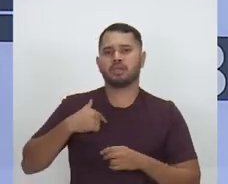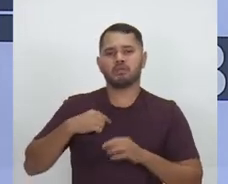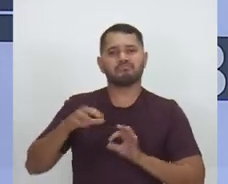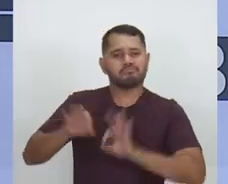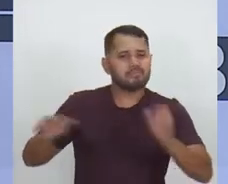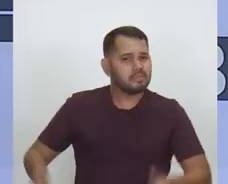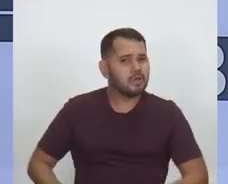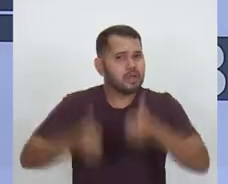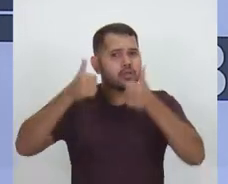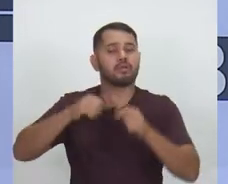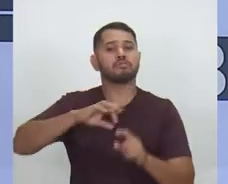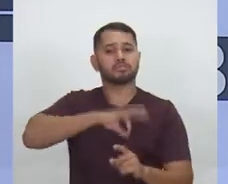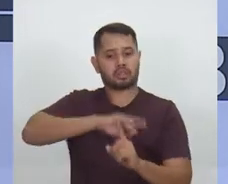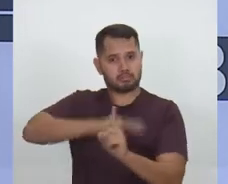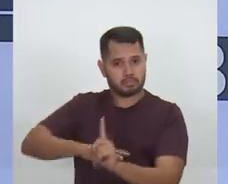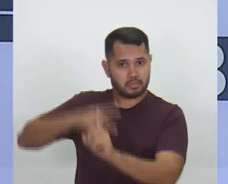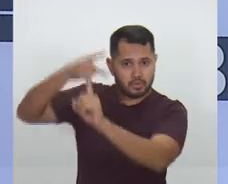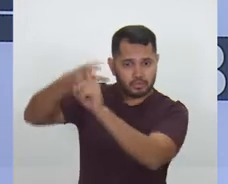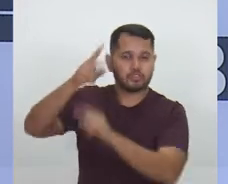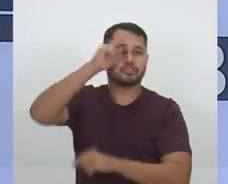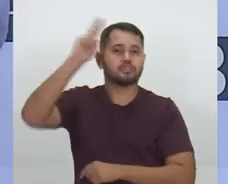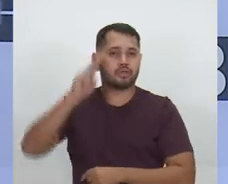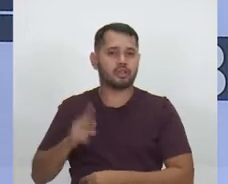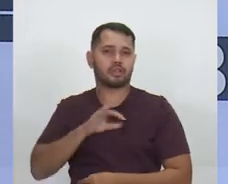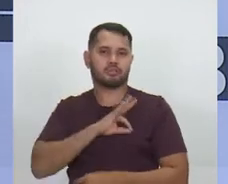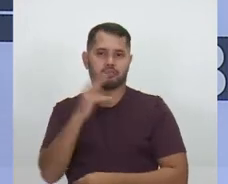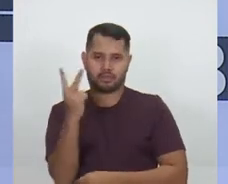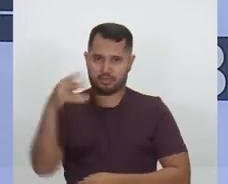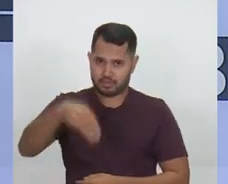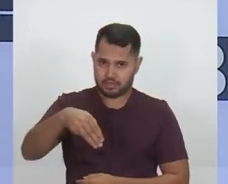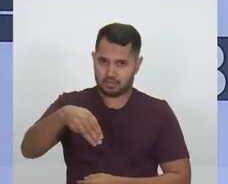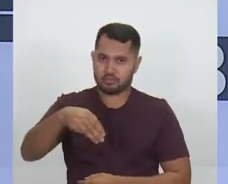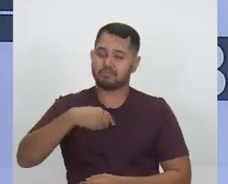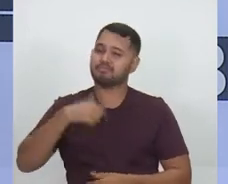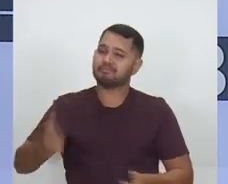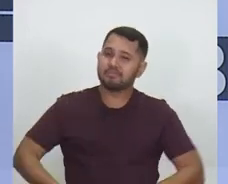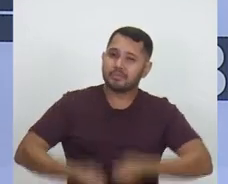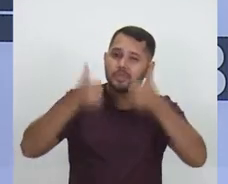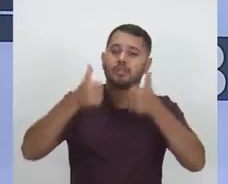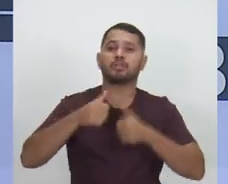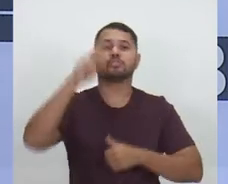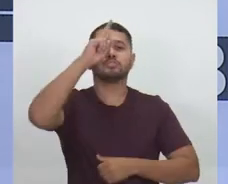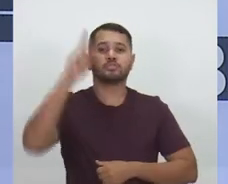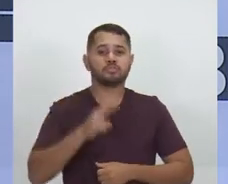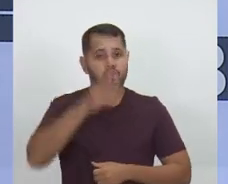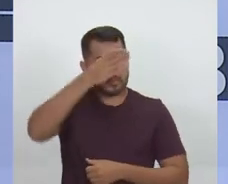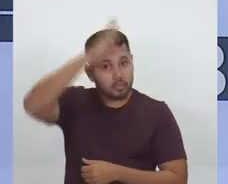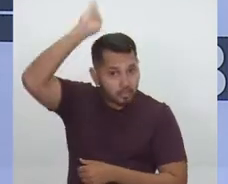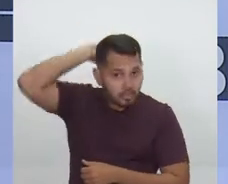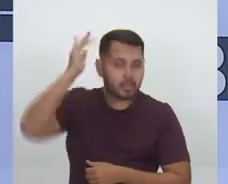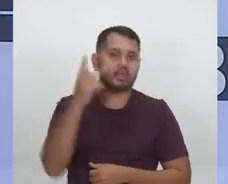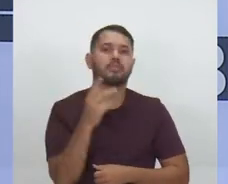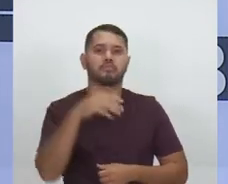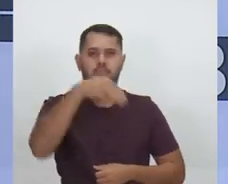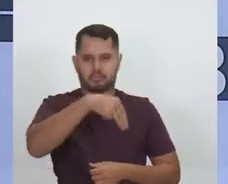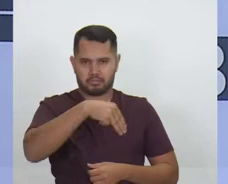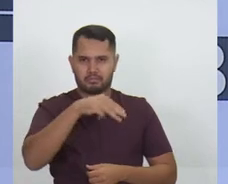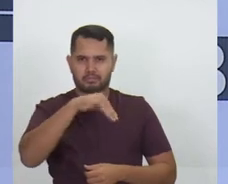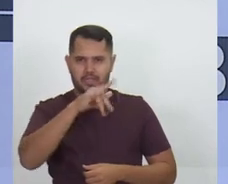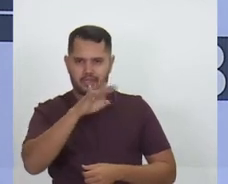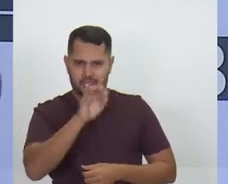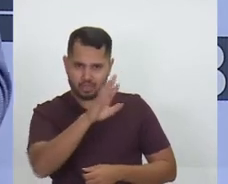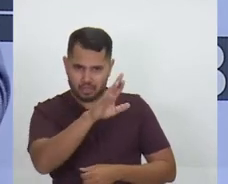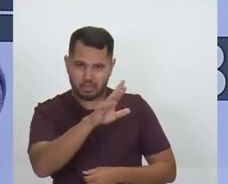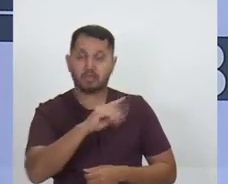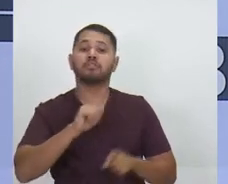promoção da história da polícia militar fiz a maior promoção da história dos bombeiros militares nós fizemos o pagamento da terceira